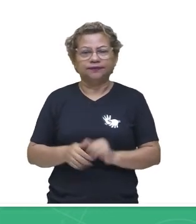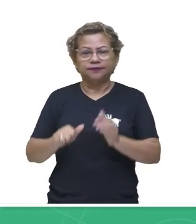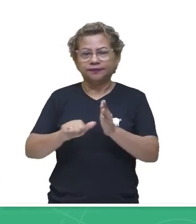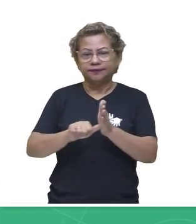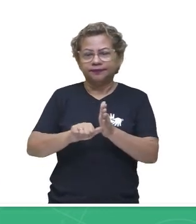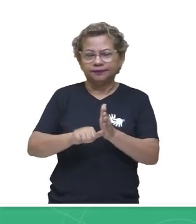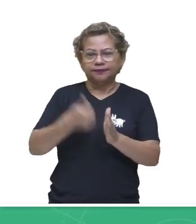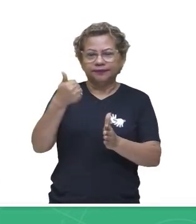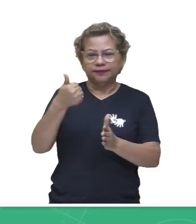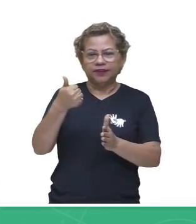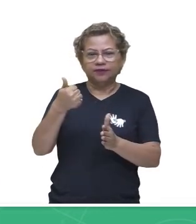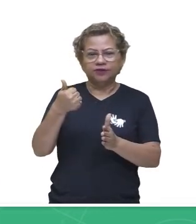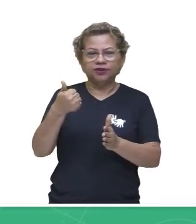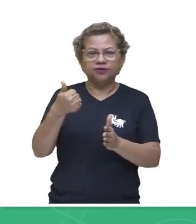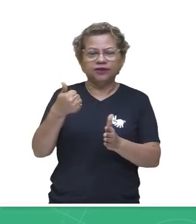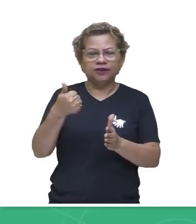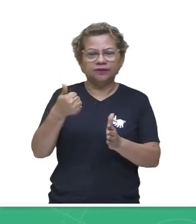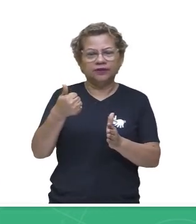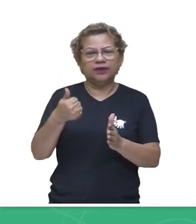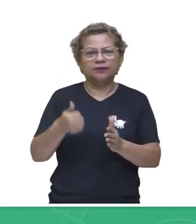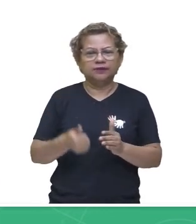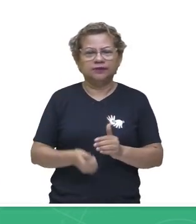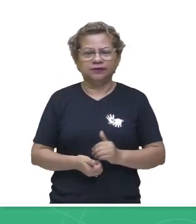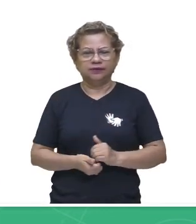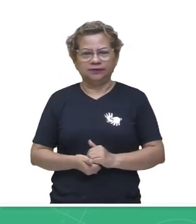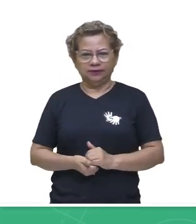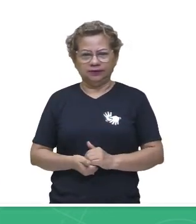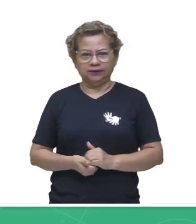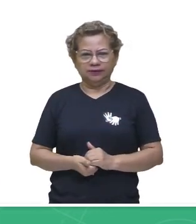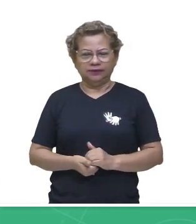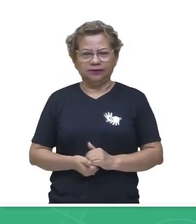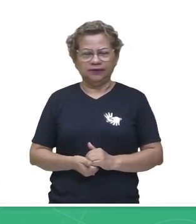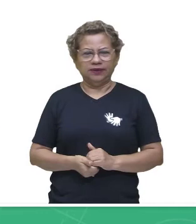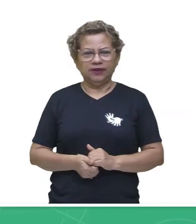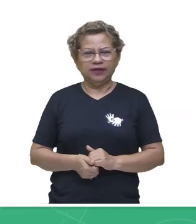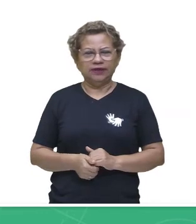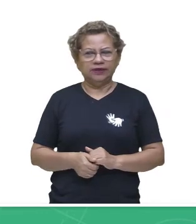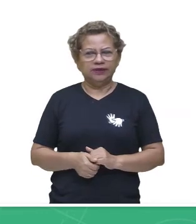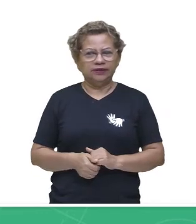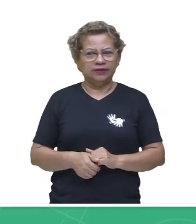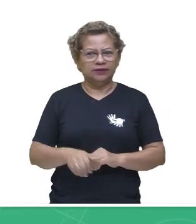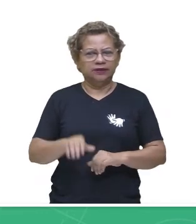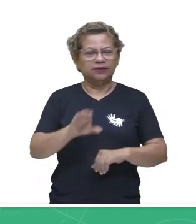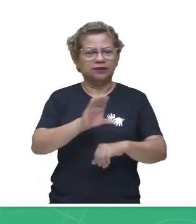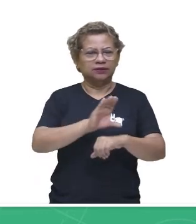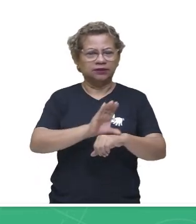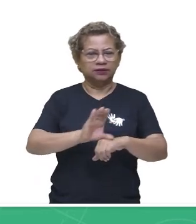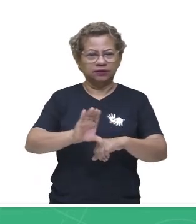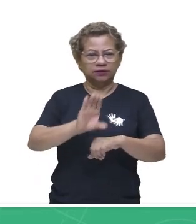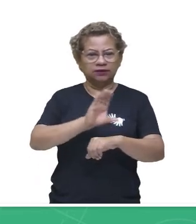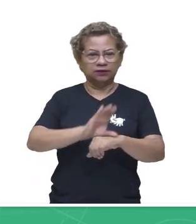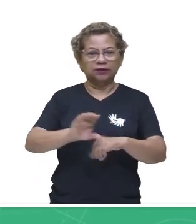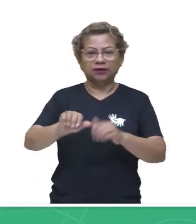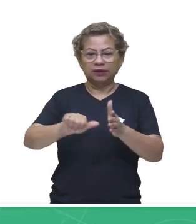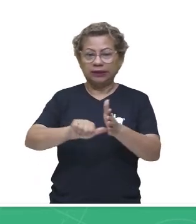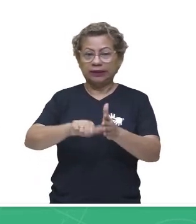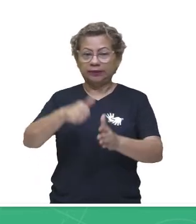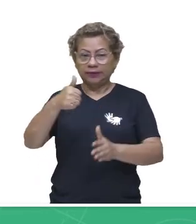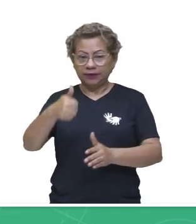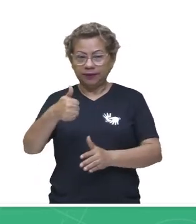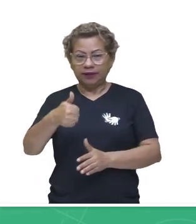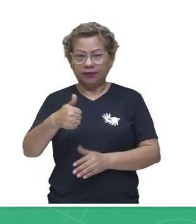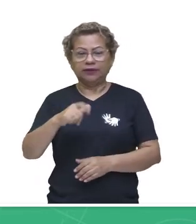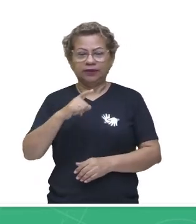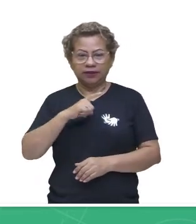República, segunda do país, foi promulgada em 24 de fevereiro de 1891, inspirada na Constituição dos Estados